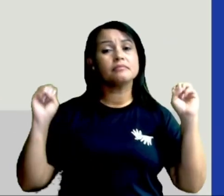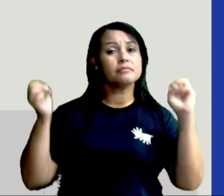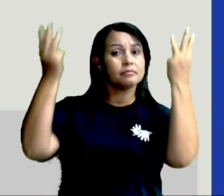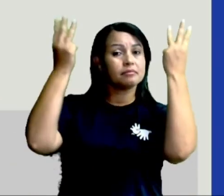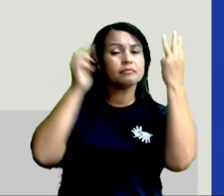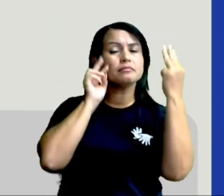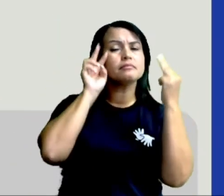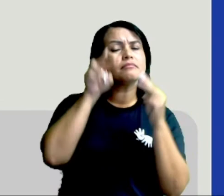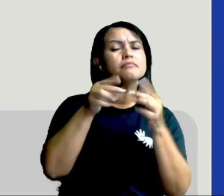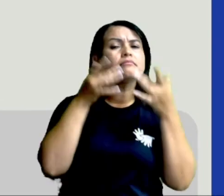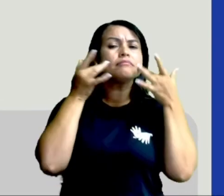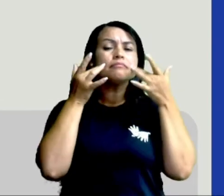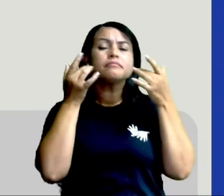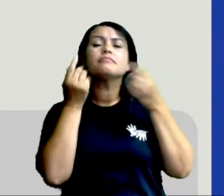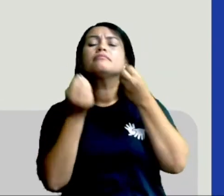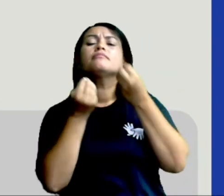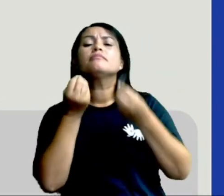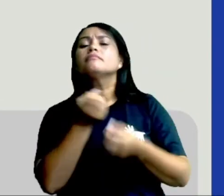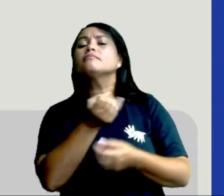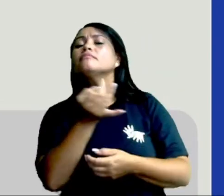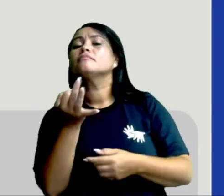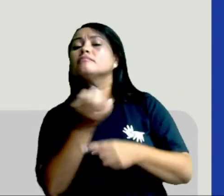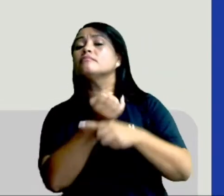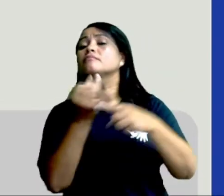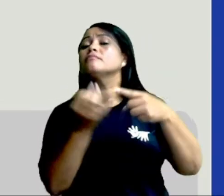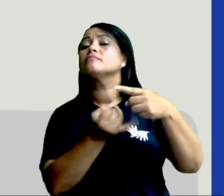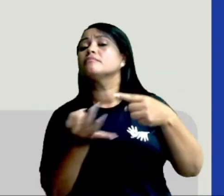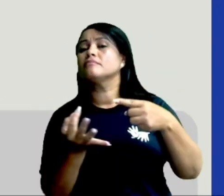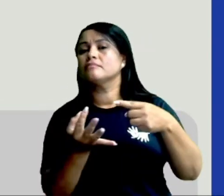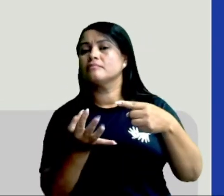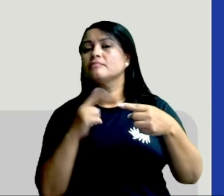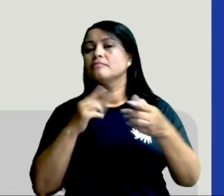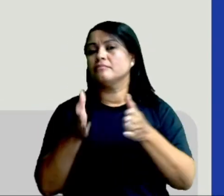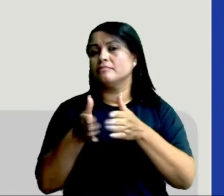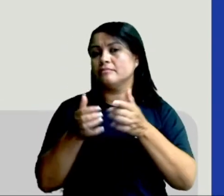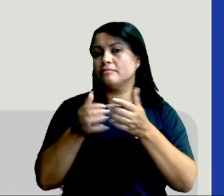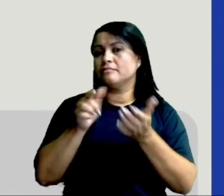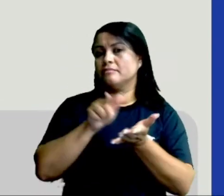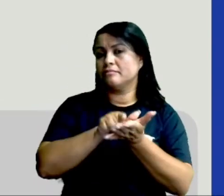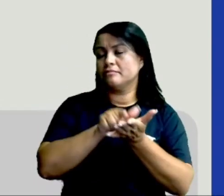fração decimal que representa a quantidade de ingressos vendidos?